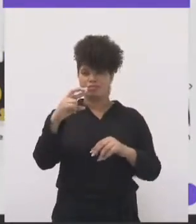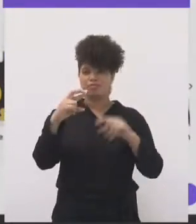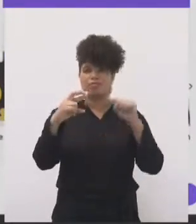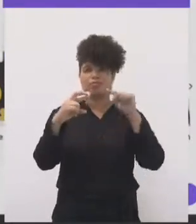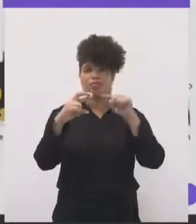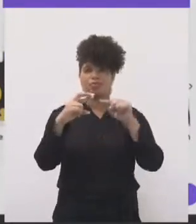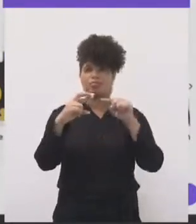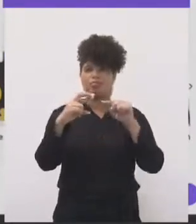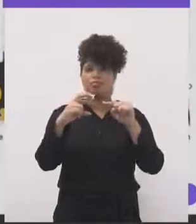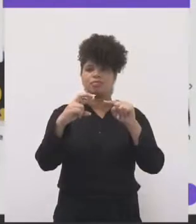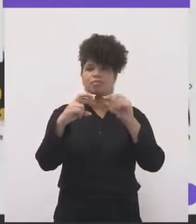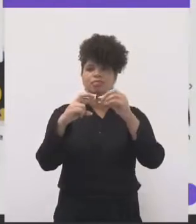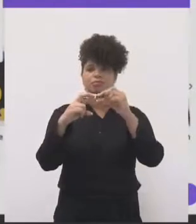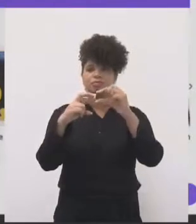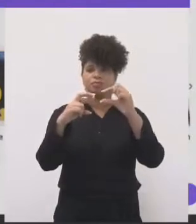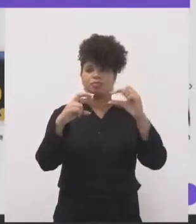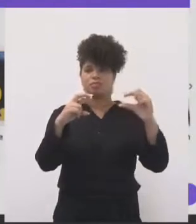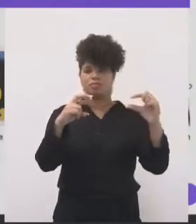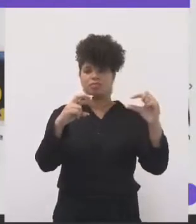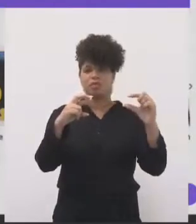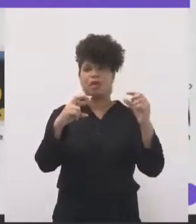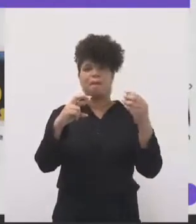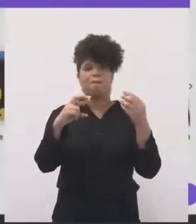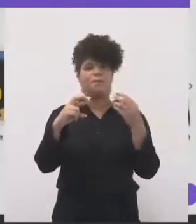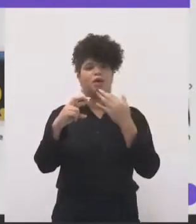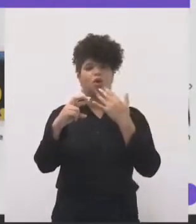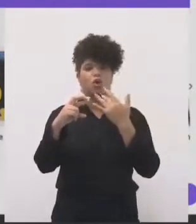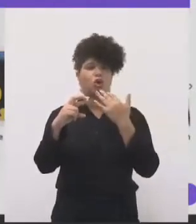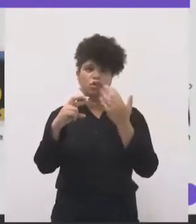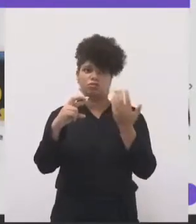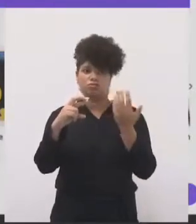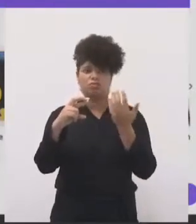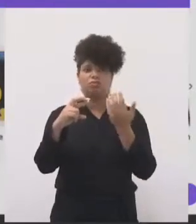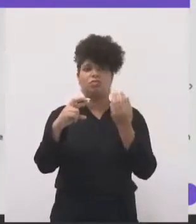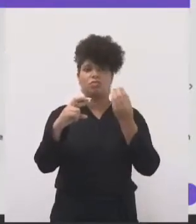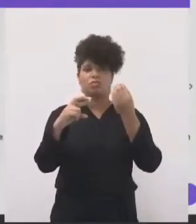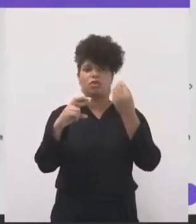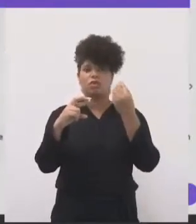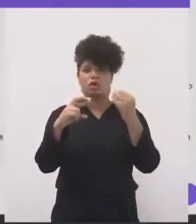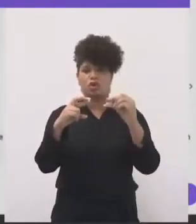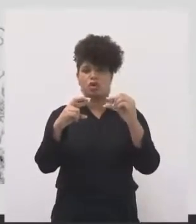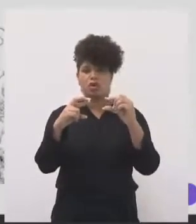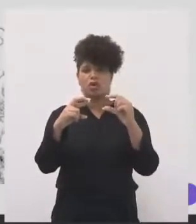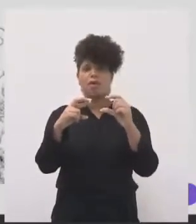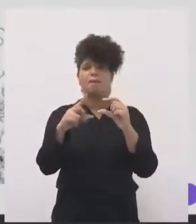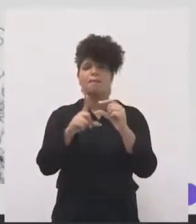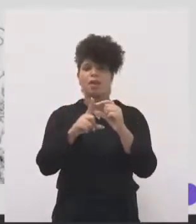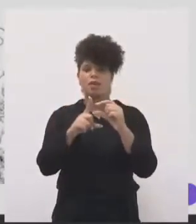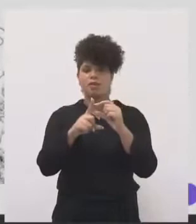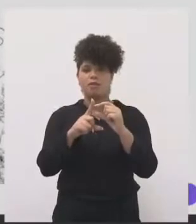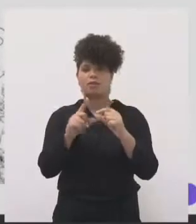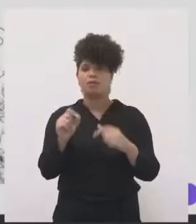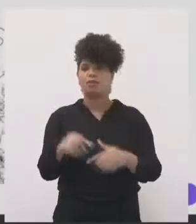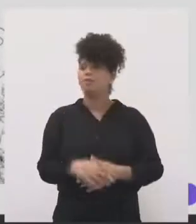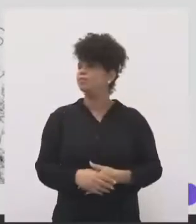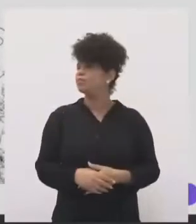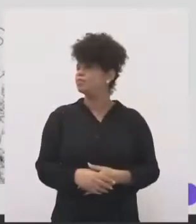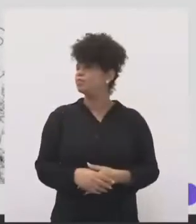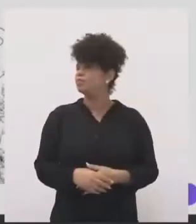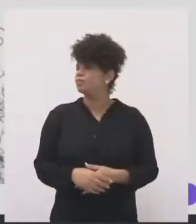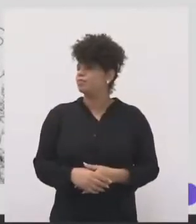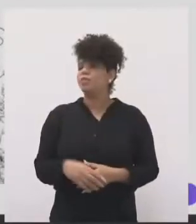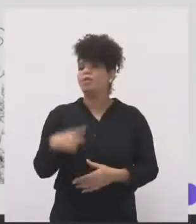cima e digitar, por exemplo, colorir, para buscar um modelinho. O Canva já indica aqui